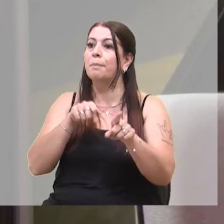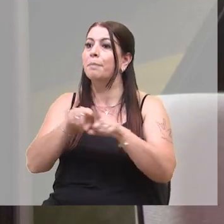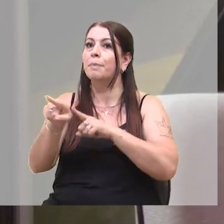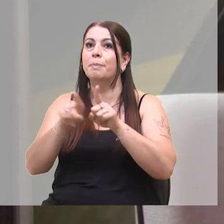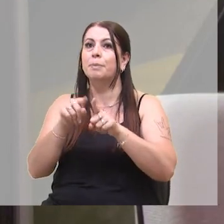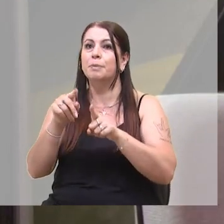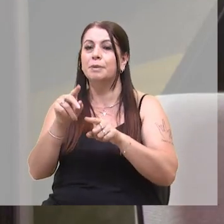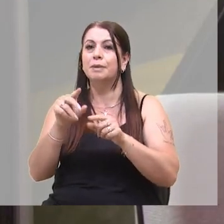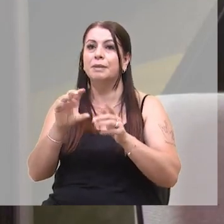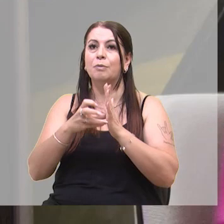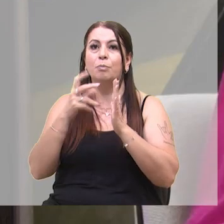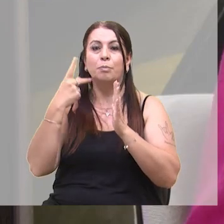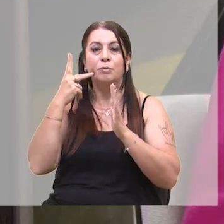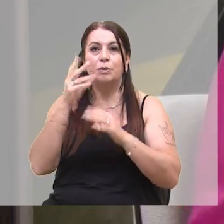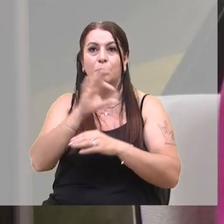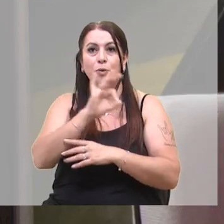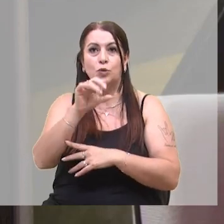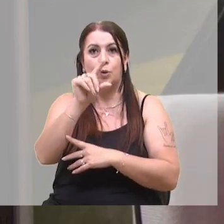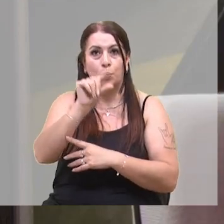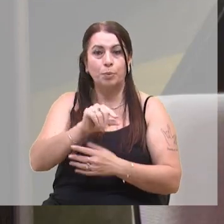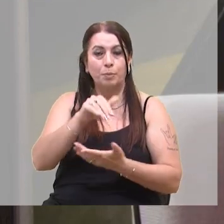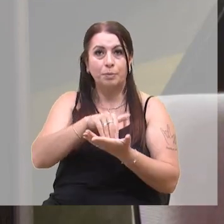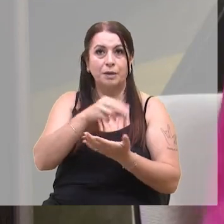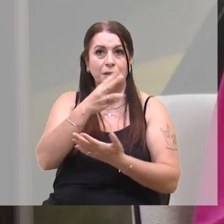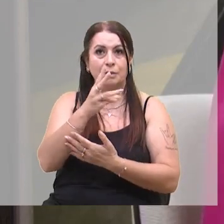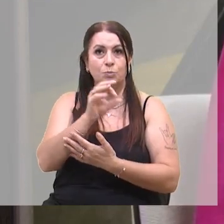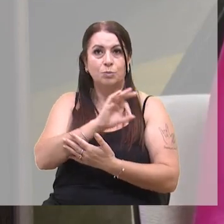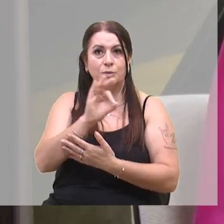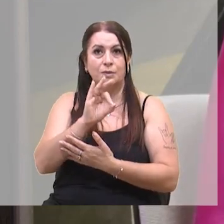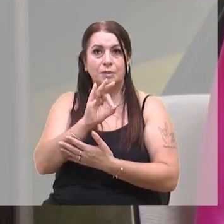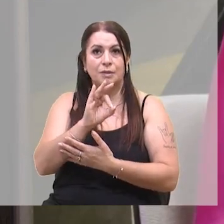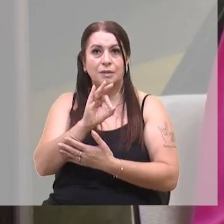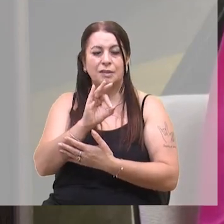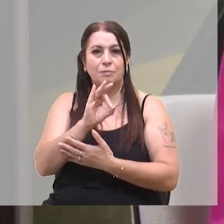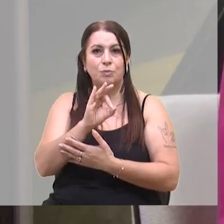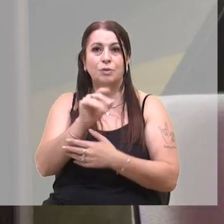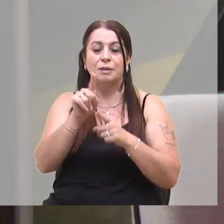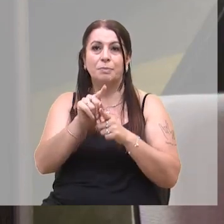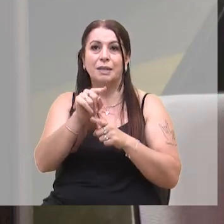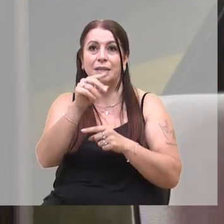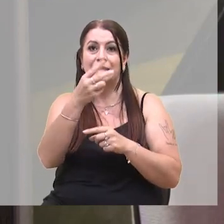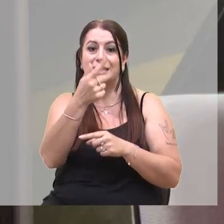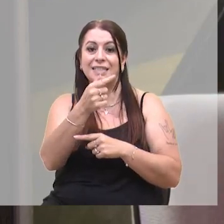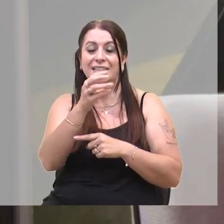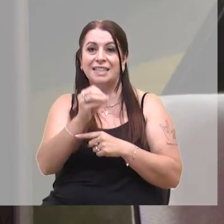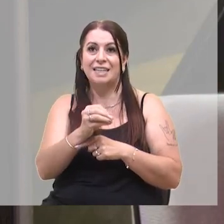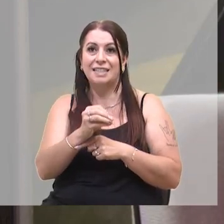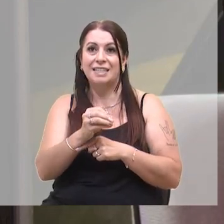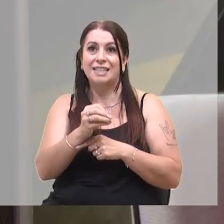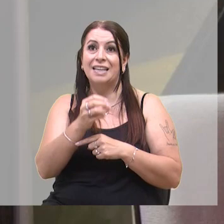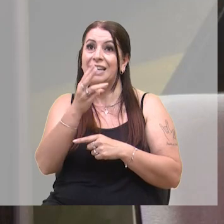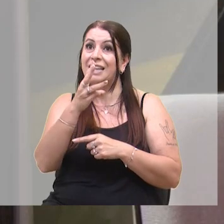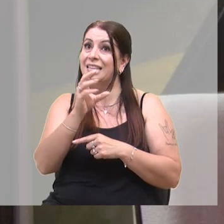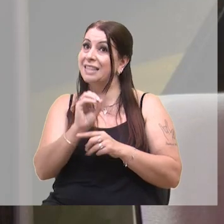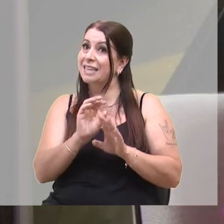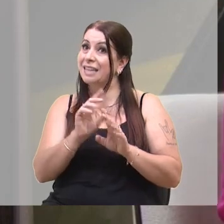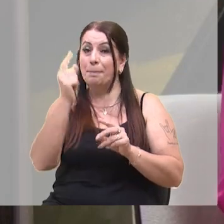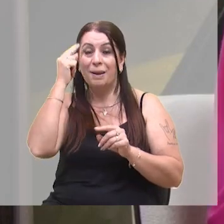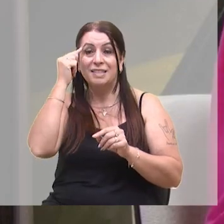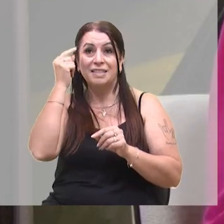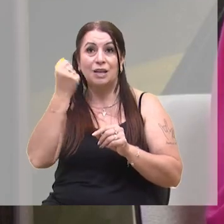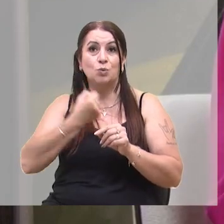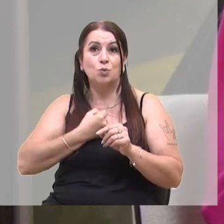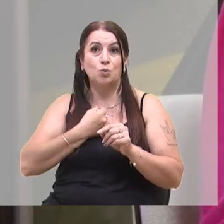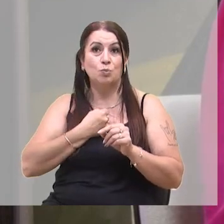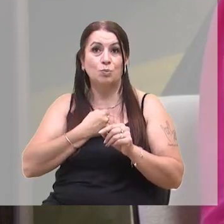para vereador, tem que escolher lá os 24 nomes que vão concorrer pelo nosso partido. A gente tem um percentual mínimo, né? 30%